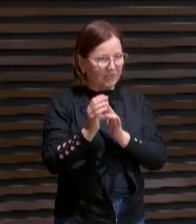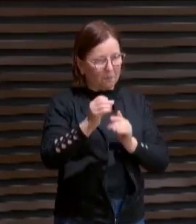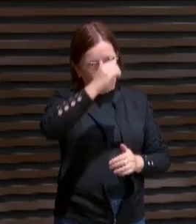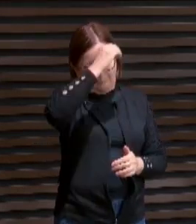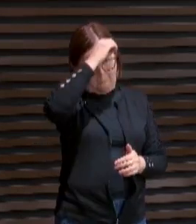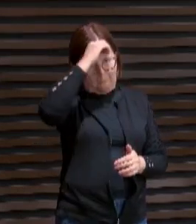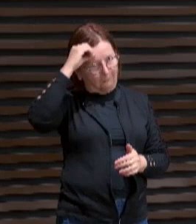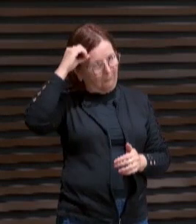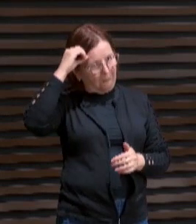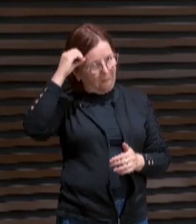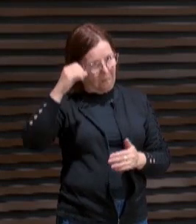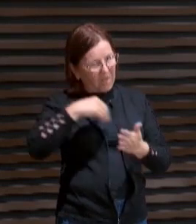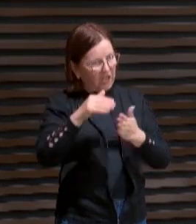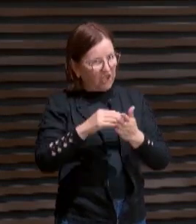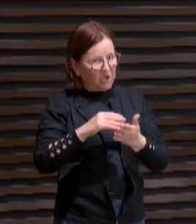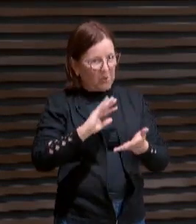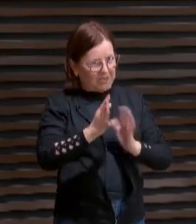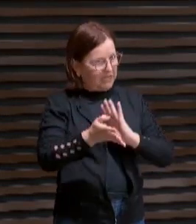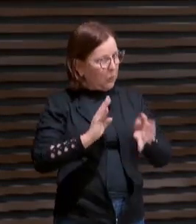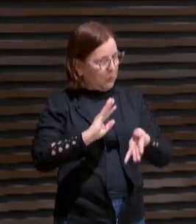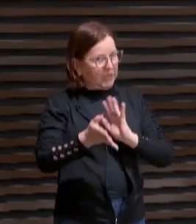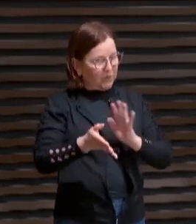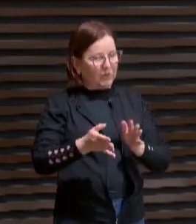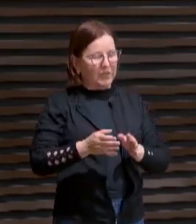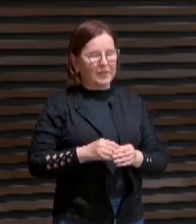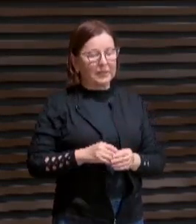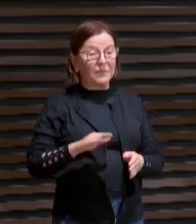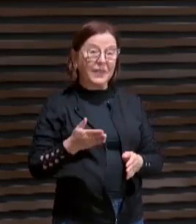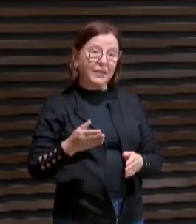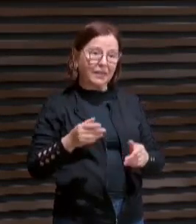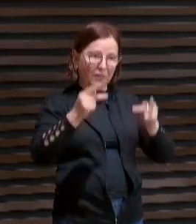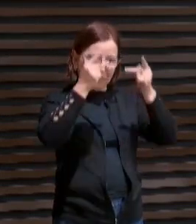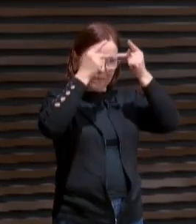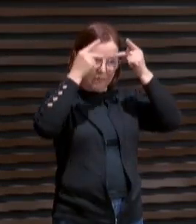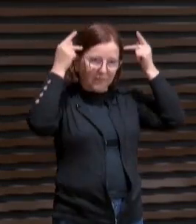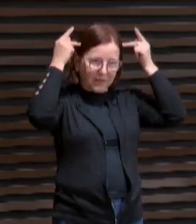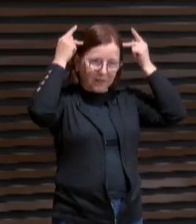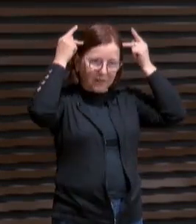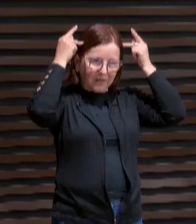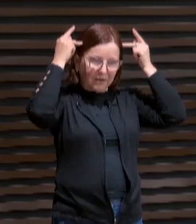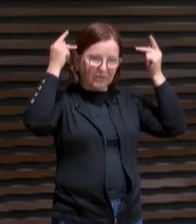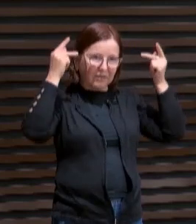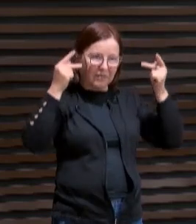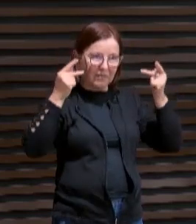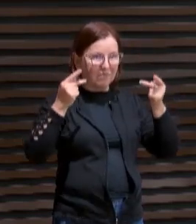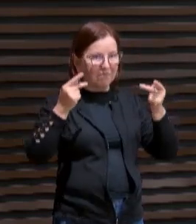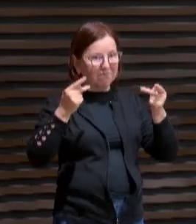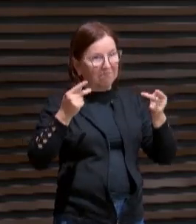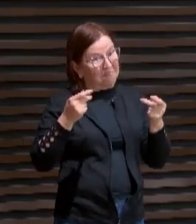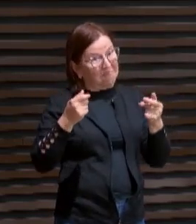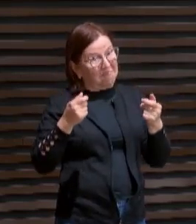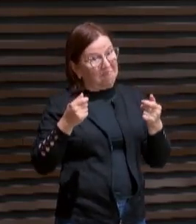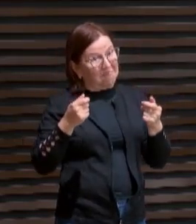inocente de todas as acusações, então Pilatos deveria tê-lo libertado.